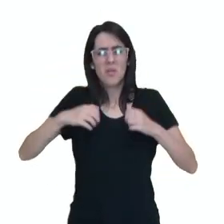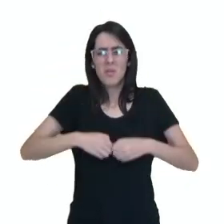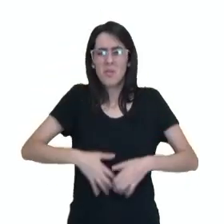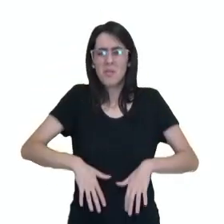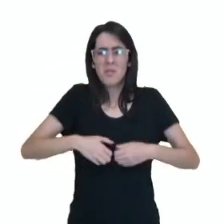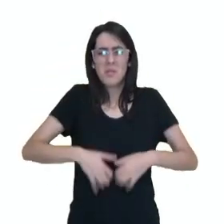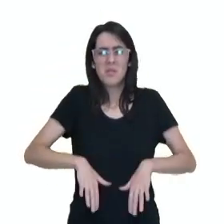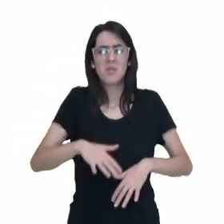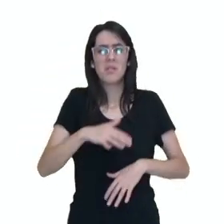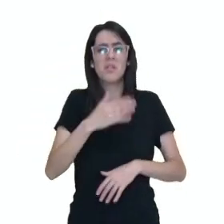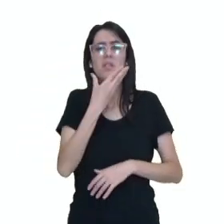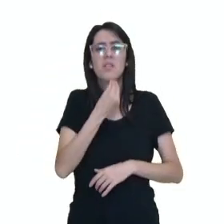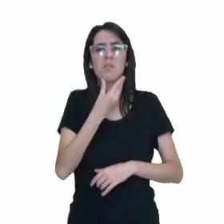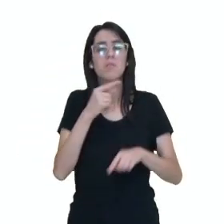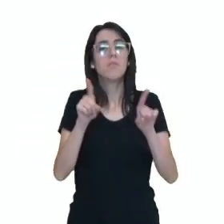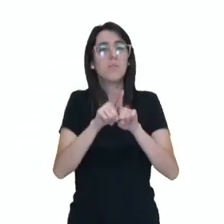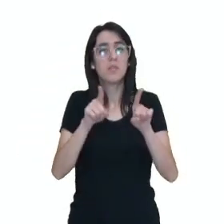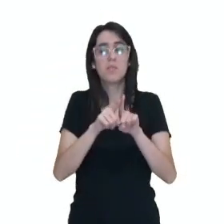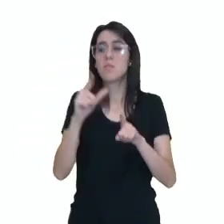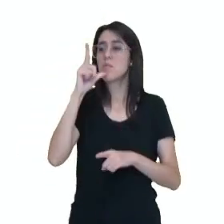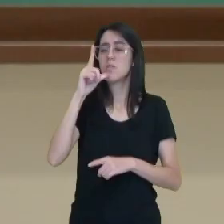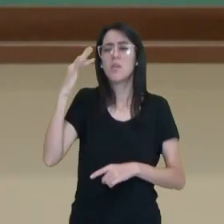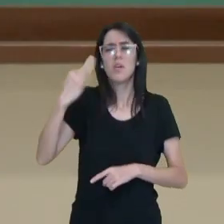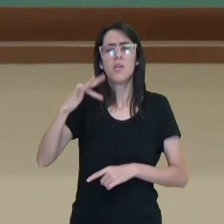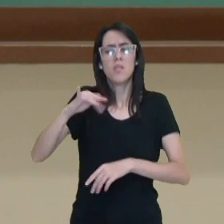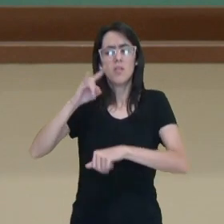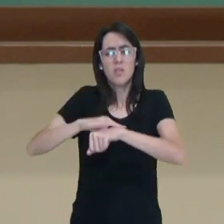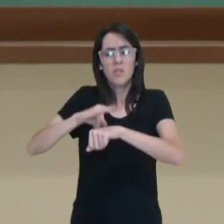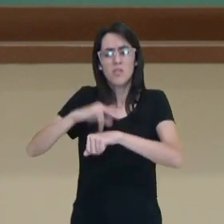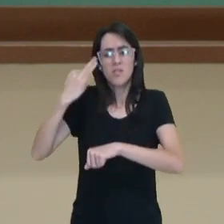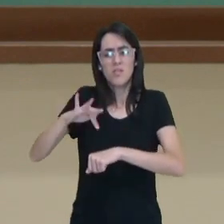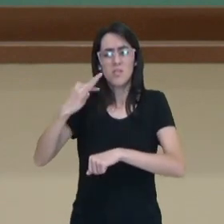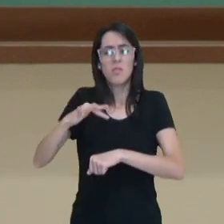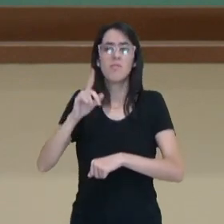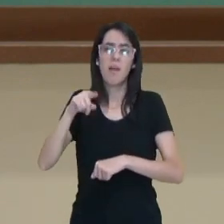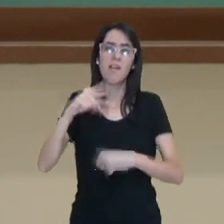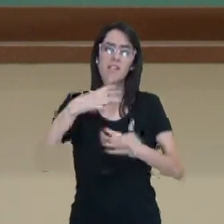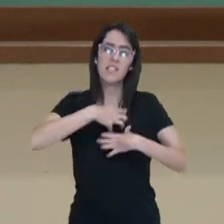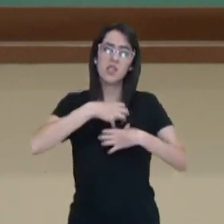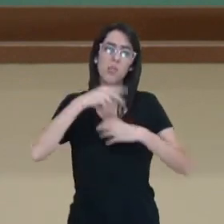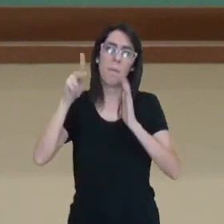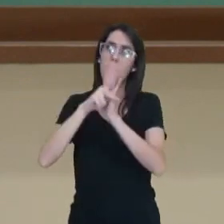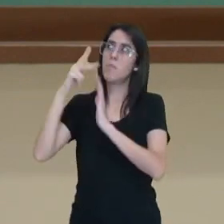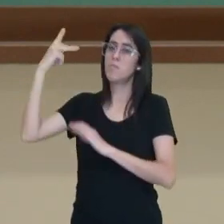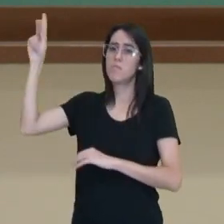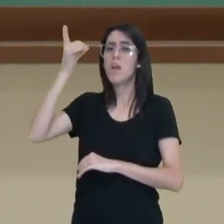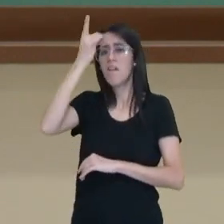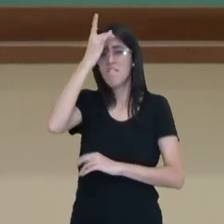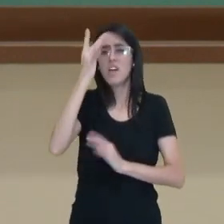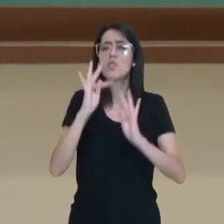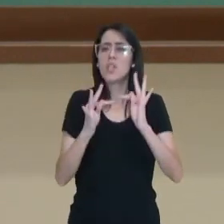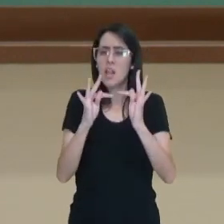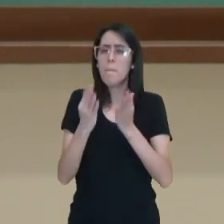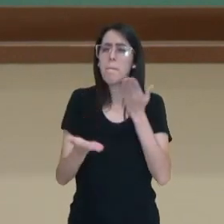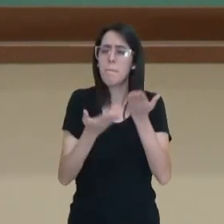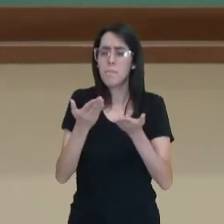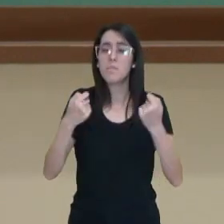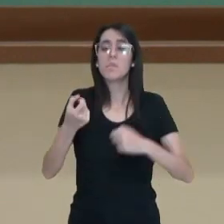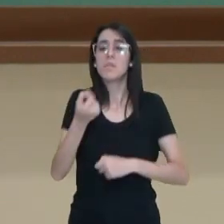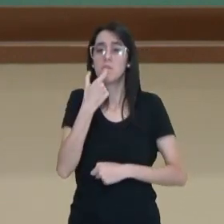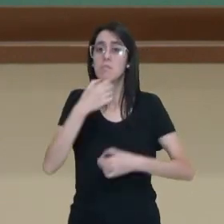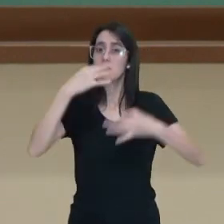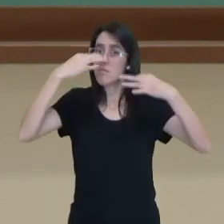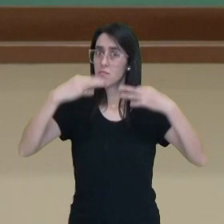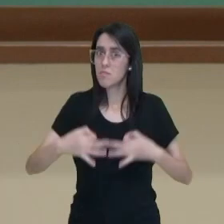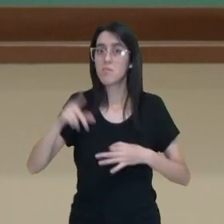vai ter um corrimento no pênis, dor ao urinar, são sintomas bem característicos, tá? É de fácil tratamento, tá? Basta o antibiótico